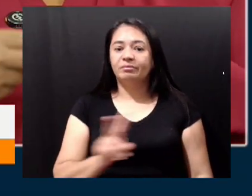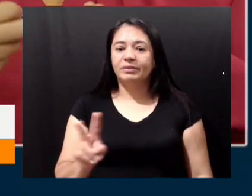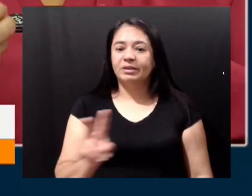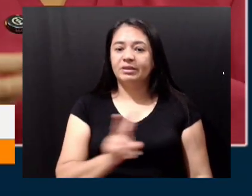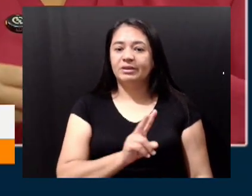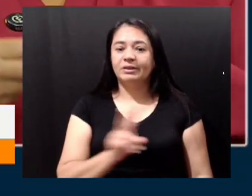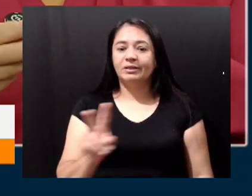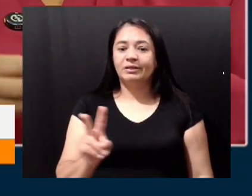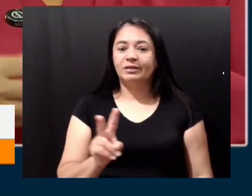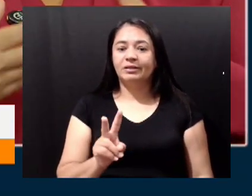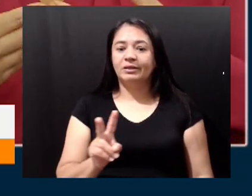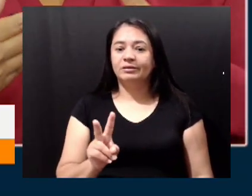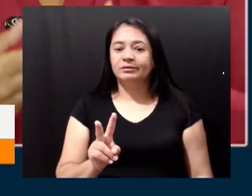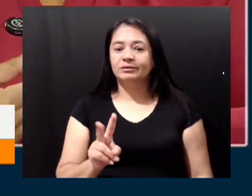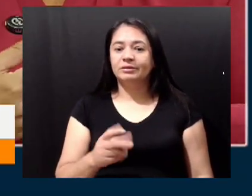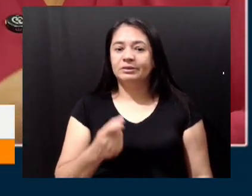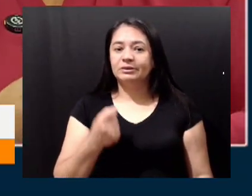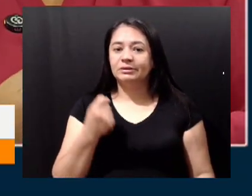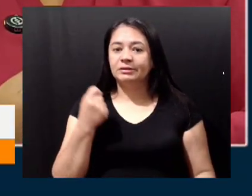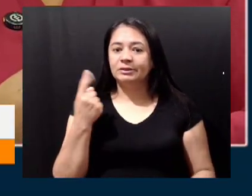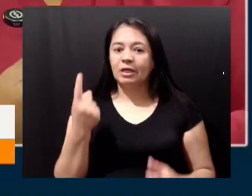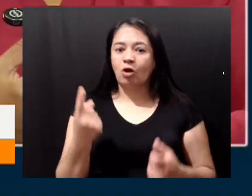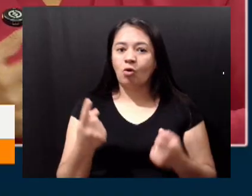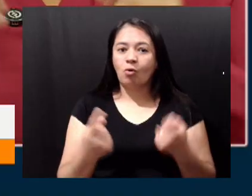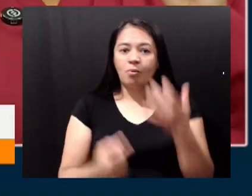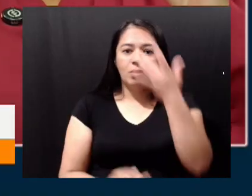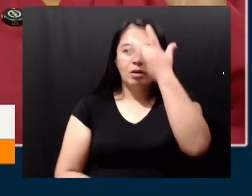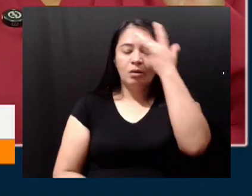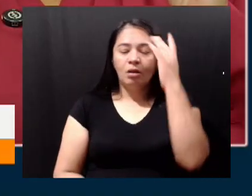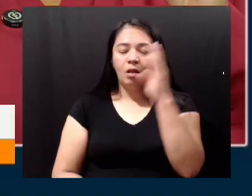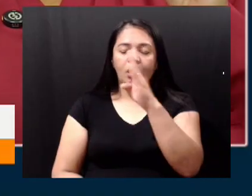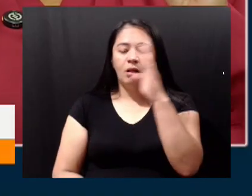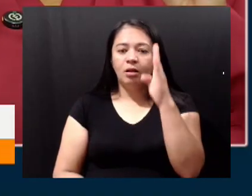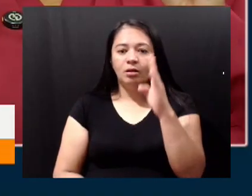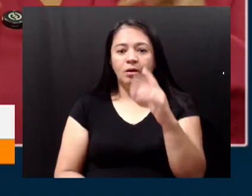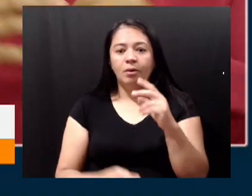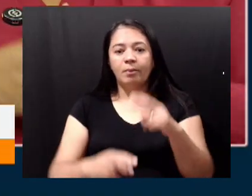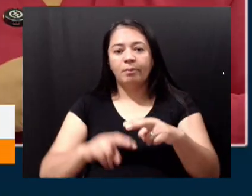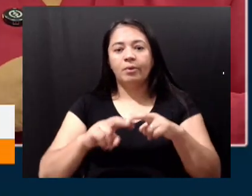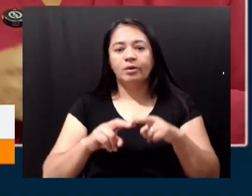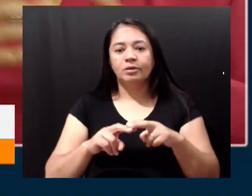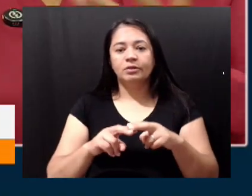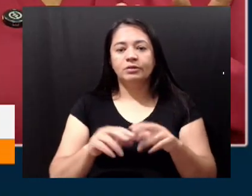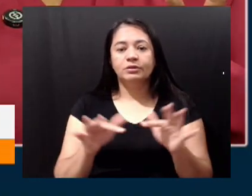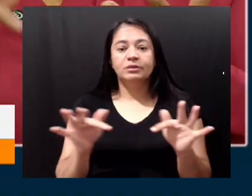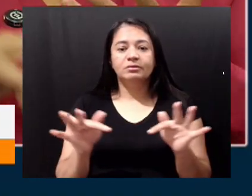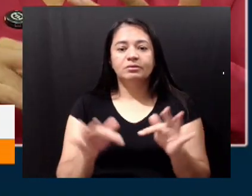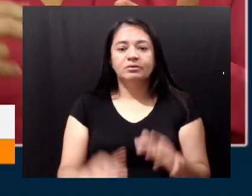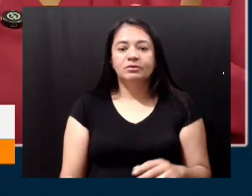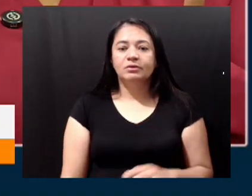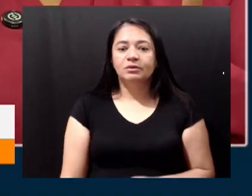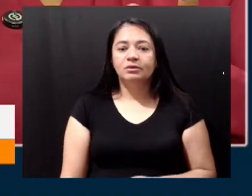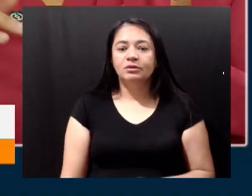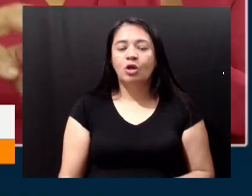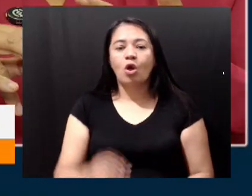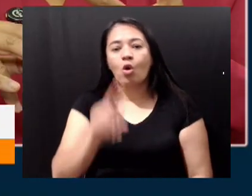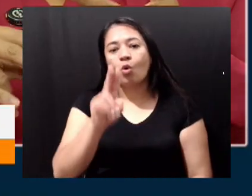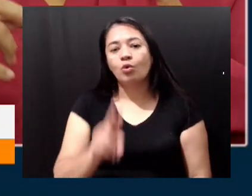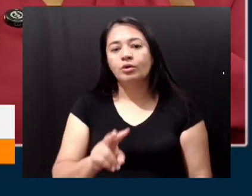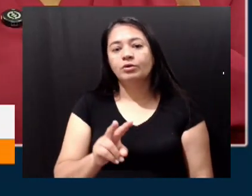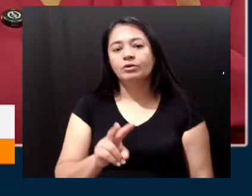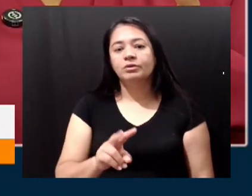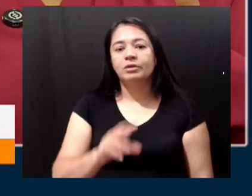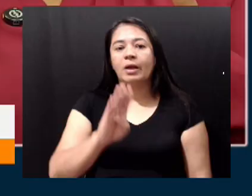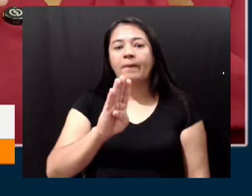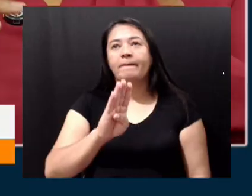estão passando mal e muito mal pelo simples fato de fazer uso de B12,